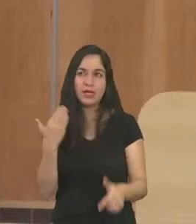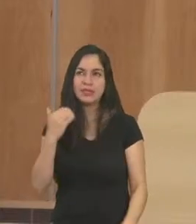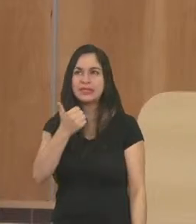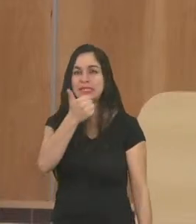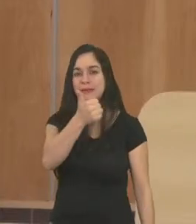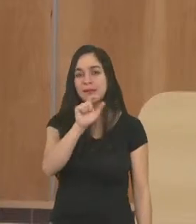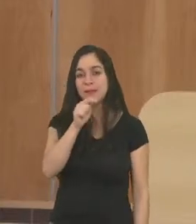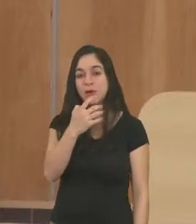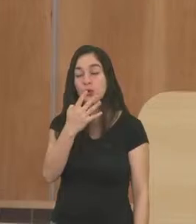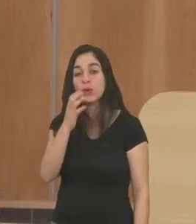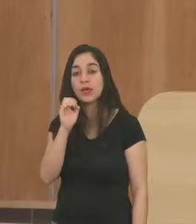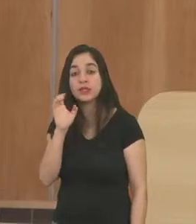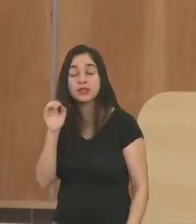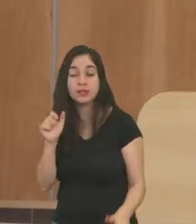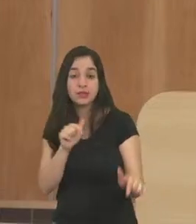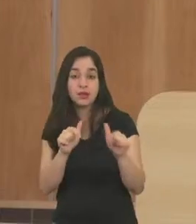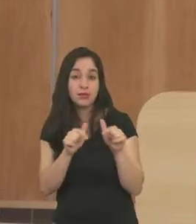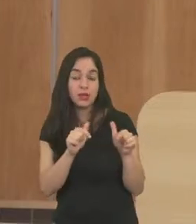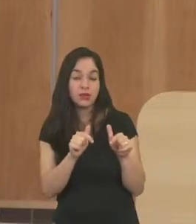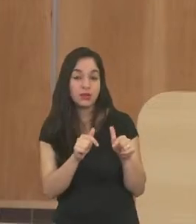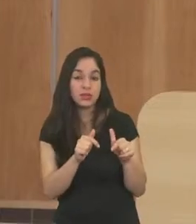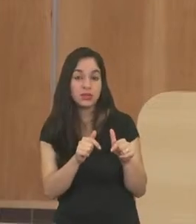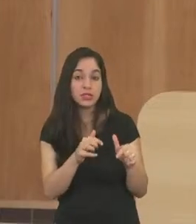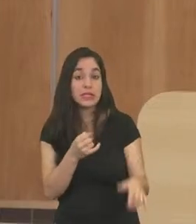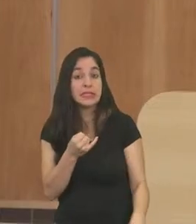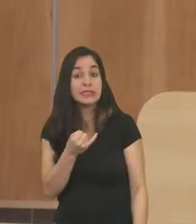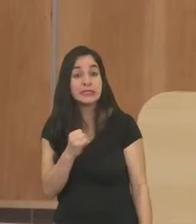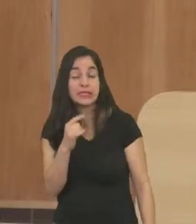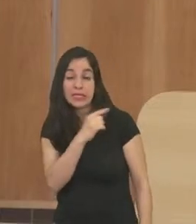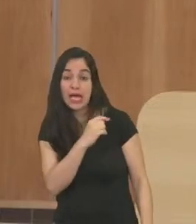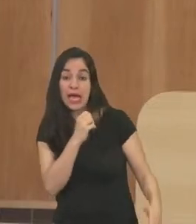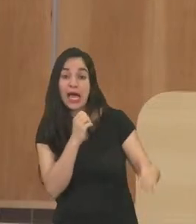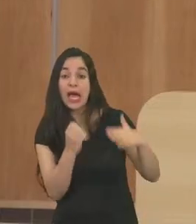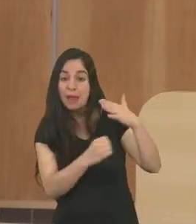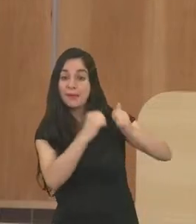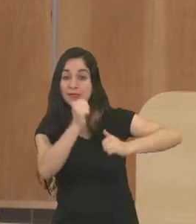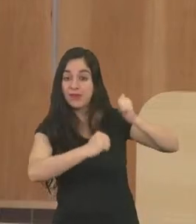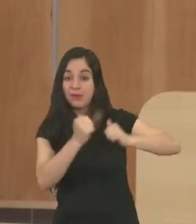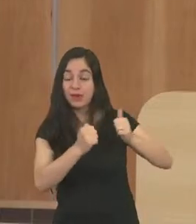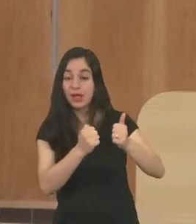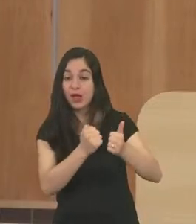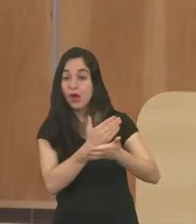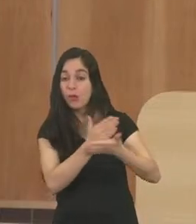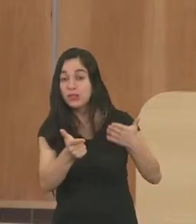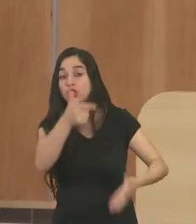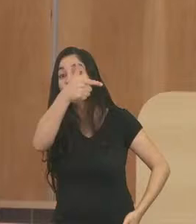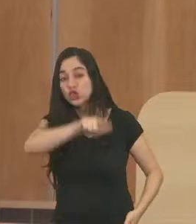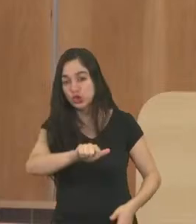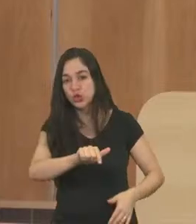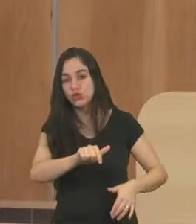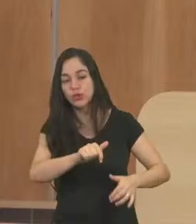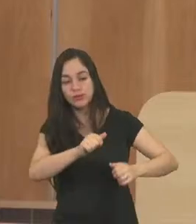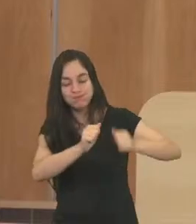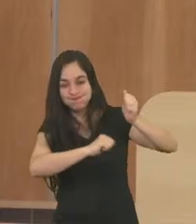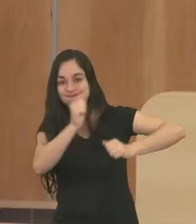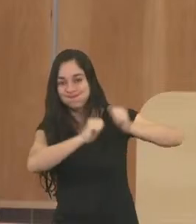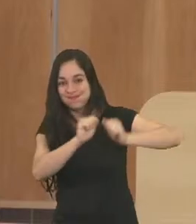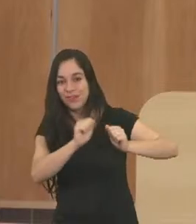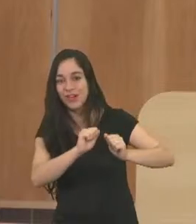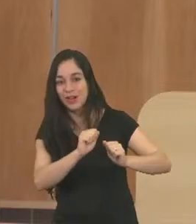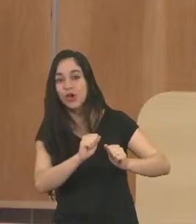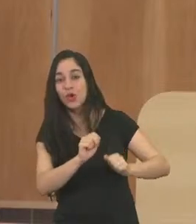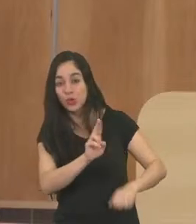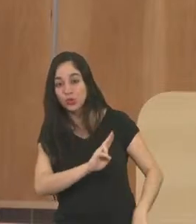trabalhadores. Então, se uma Avibraz volta a funcionar aqui no município de Jacareí, significa, além